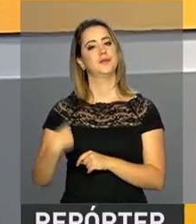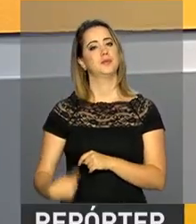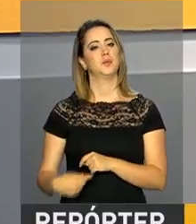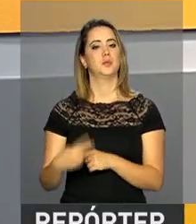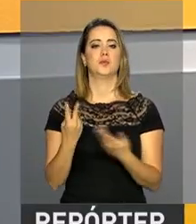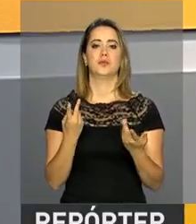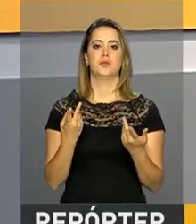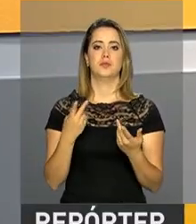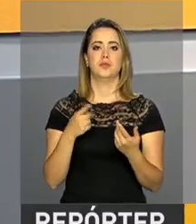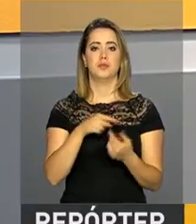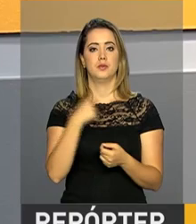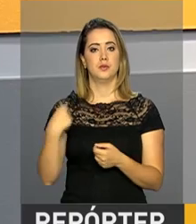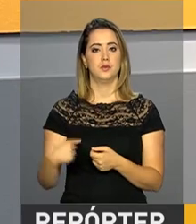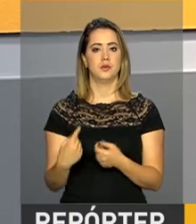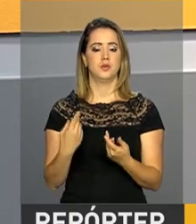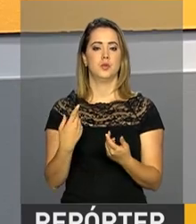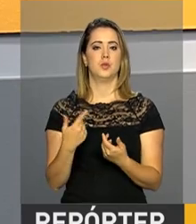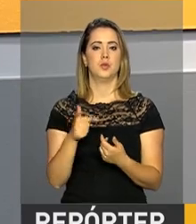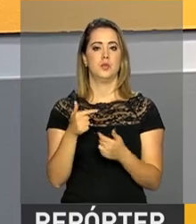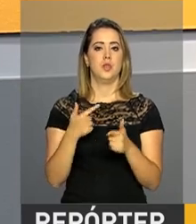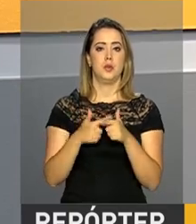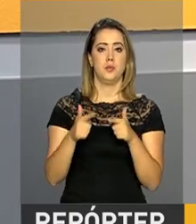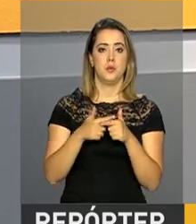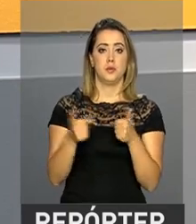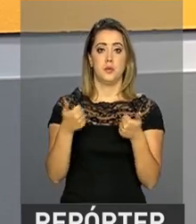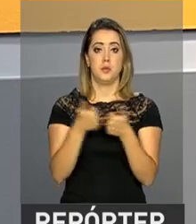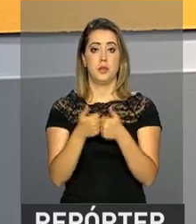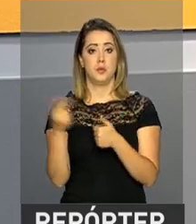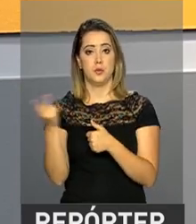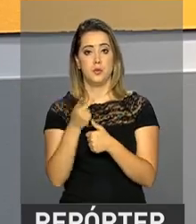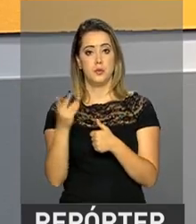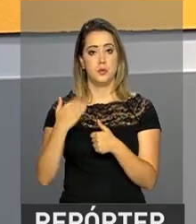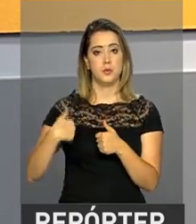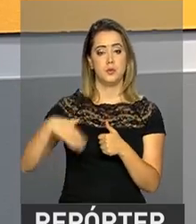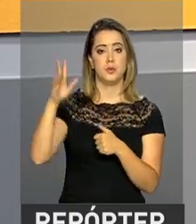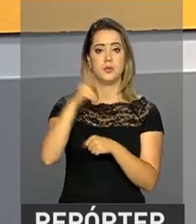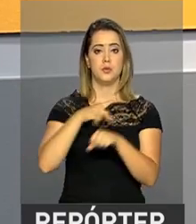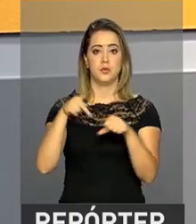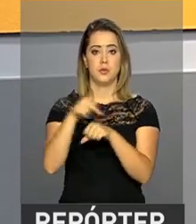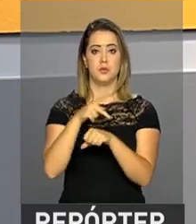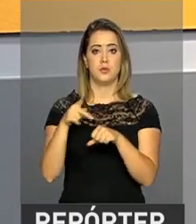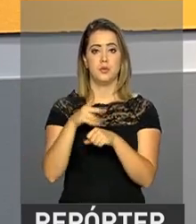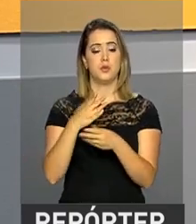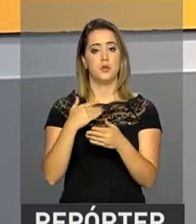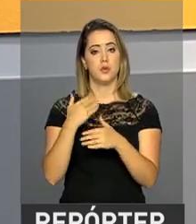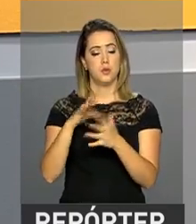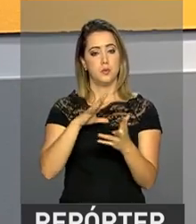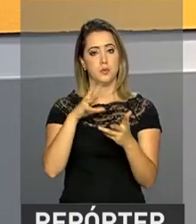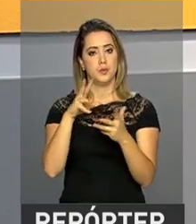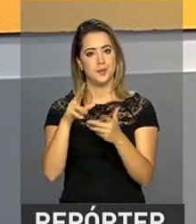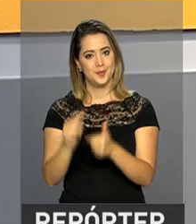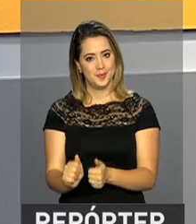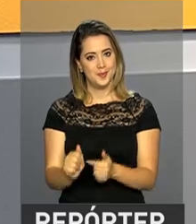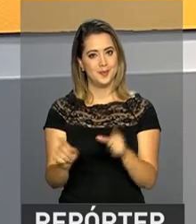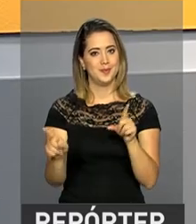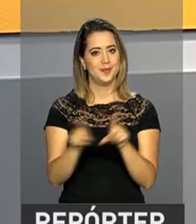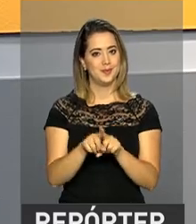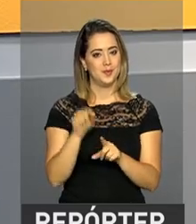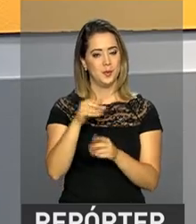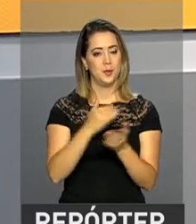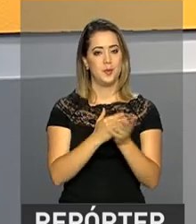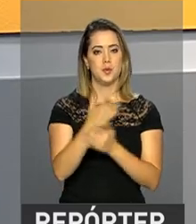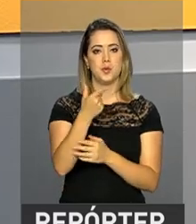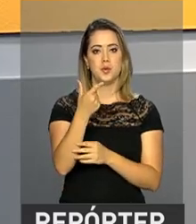e a China não impede a aproximação entre as duas maiores nações emergentes do planeta.